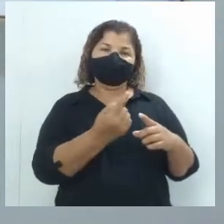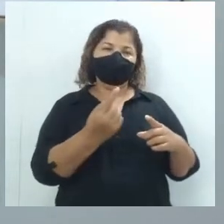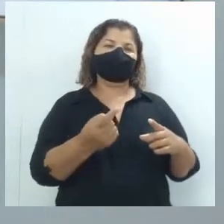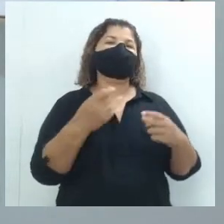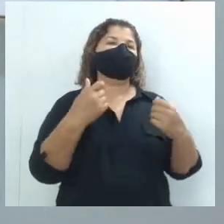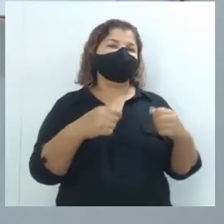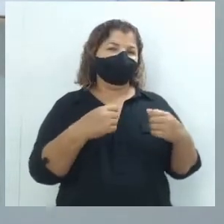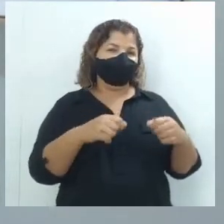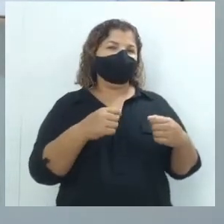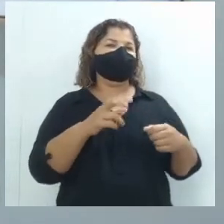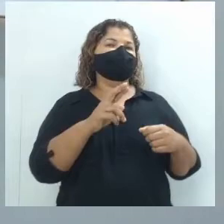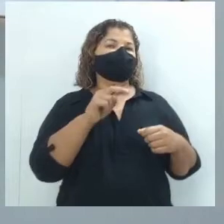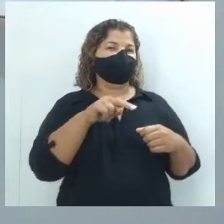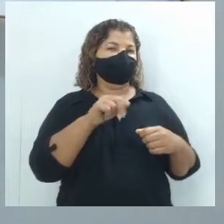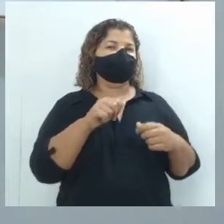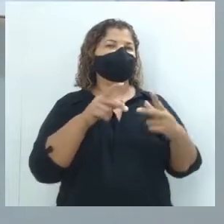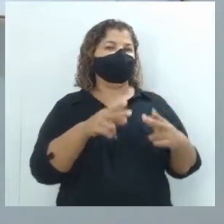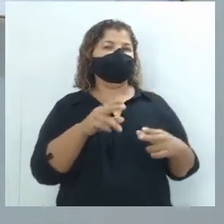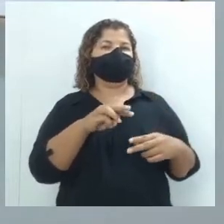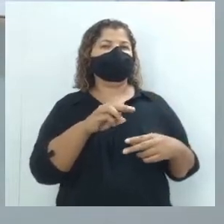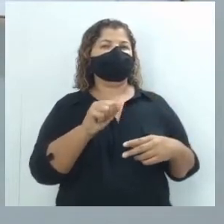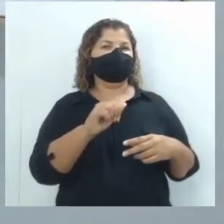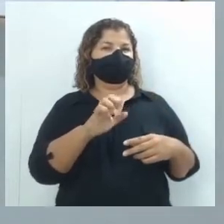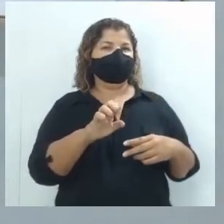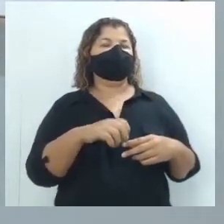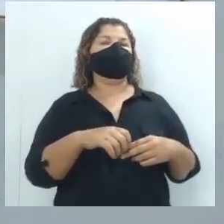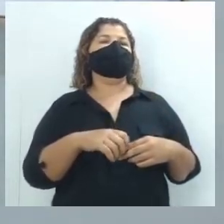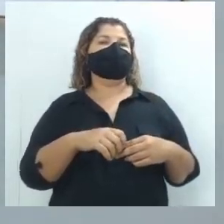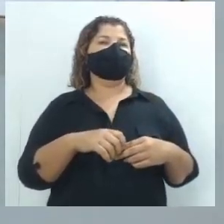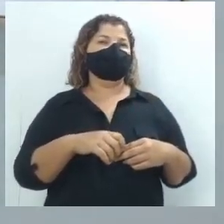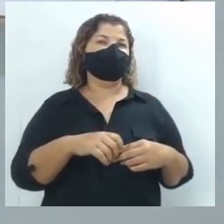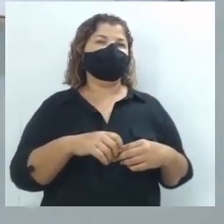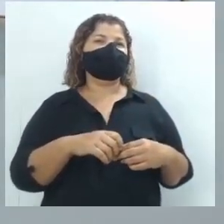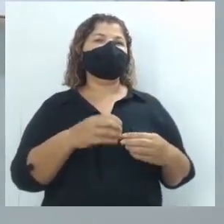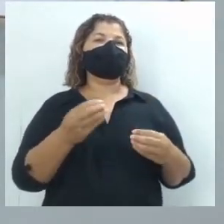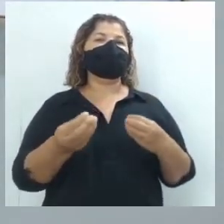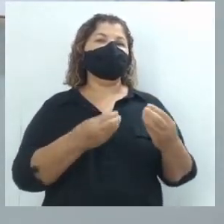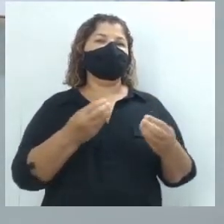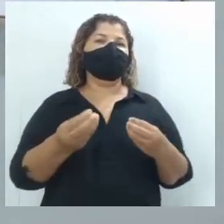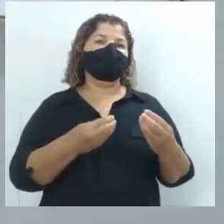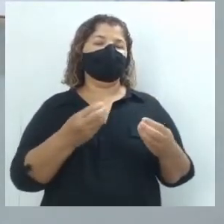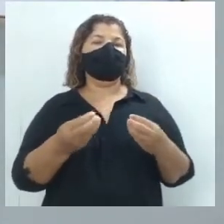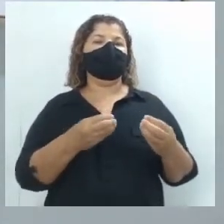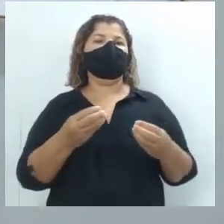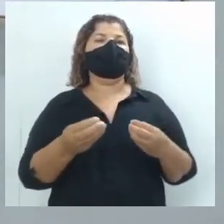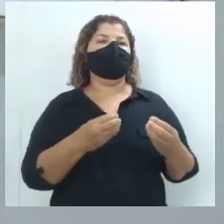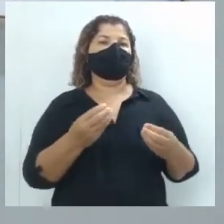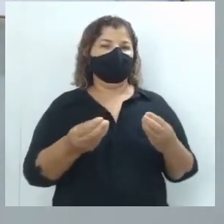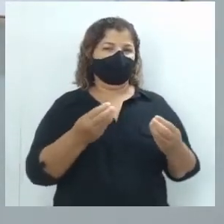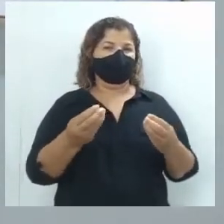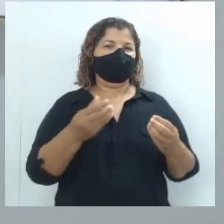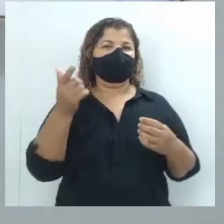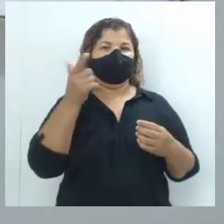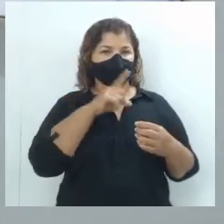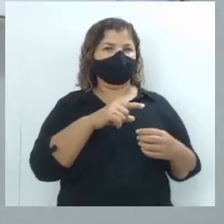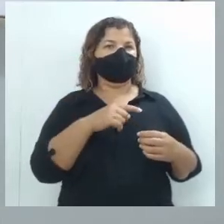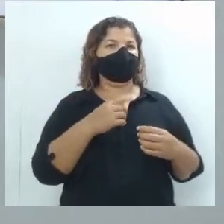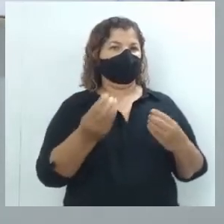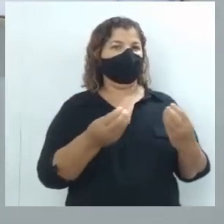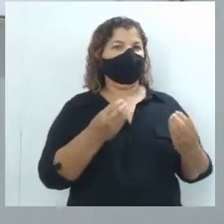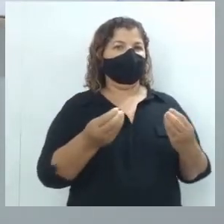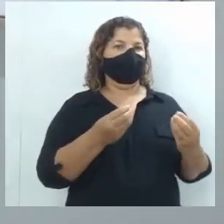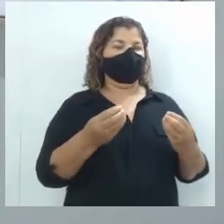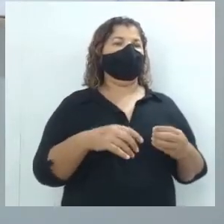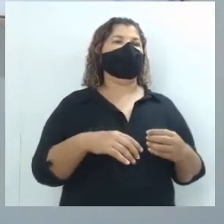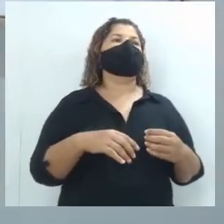que eu preciso que vocês fiquem ligados agora? Como é que eu vou multiplicar isso? Ó, repetindo, tá? Veja,